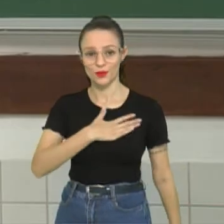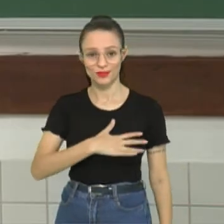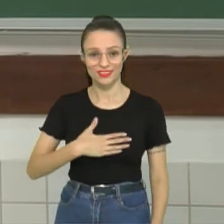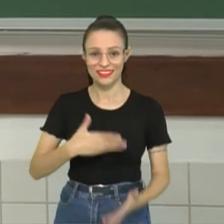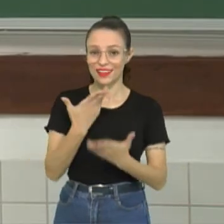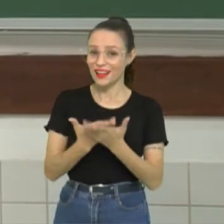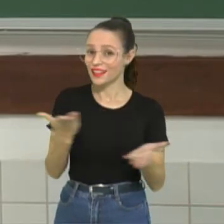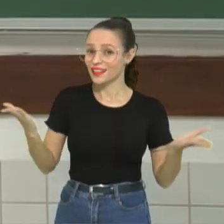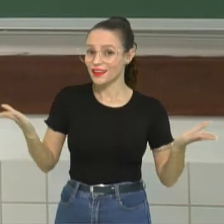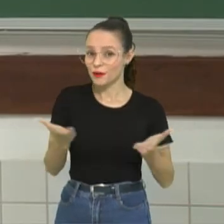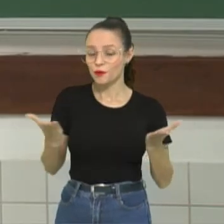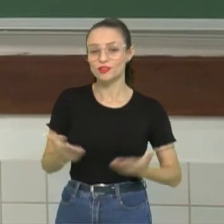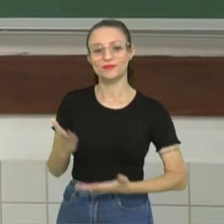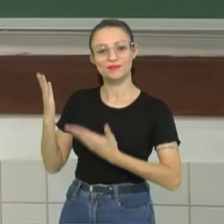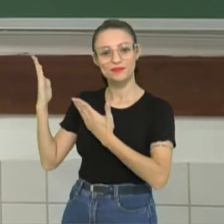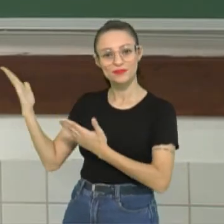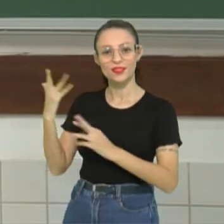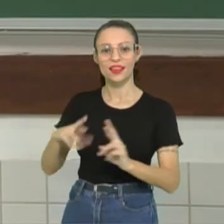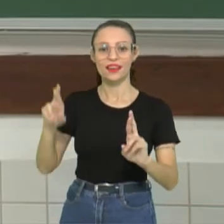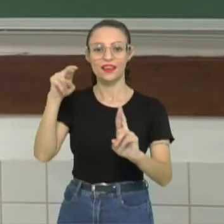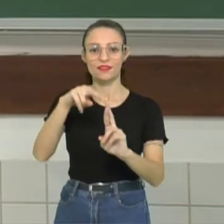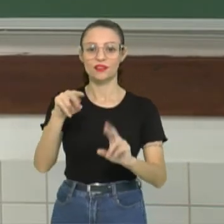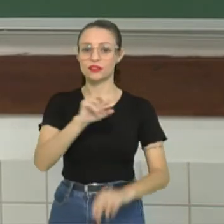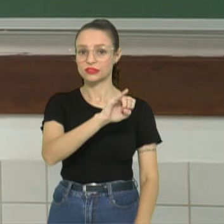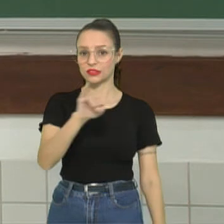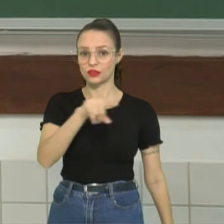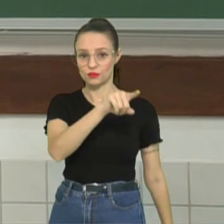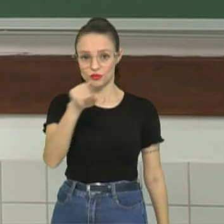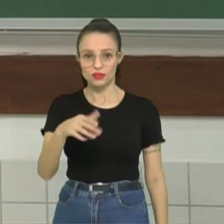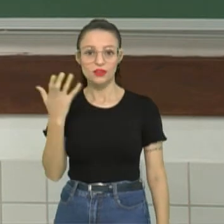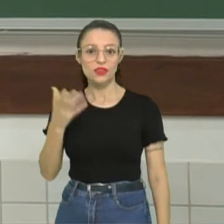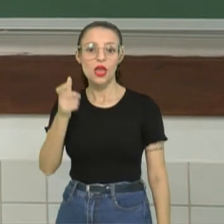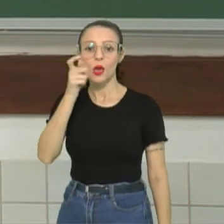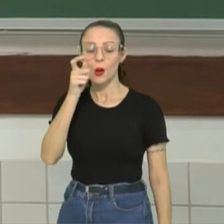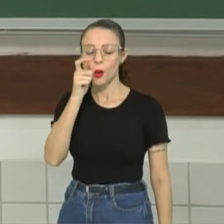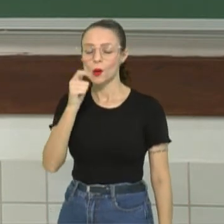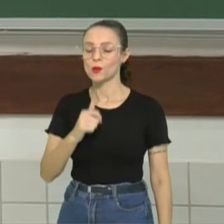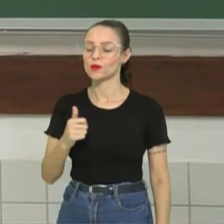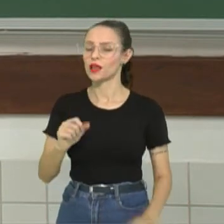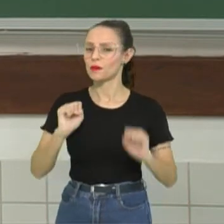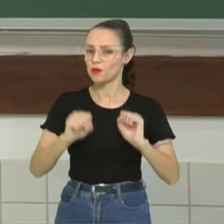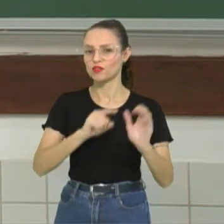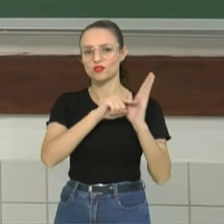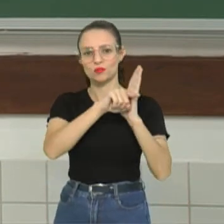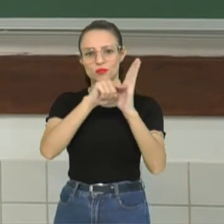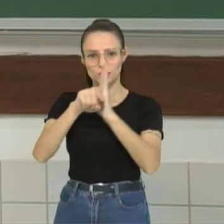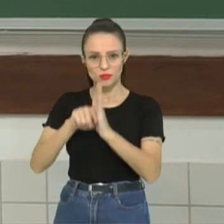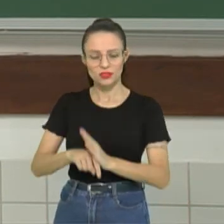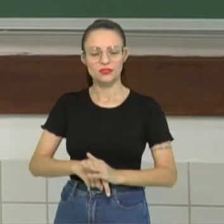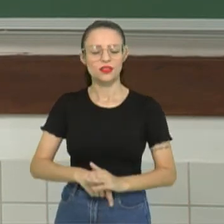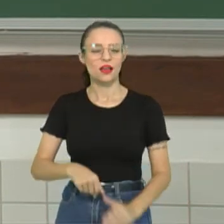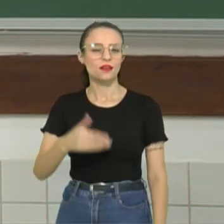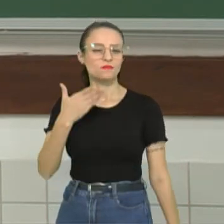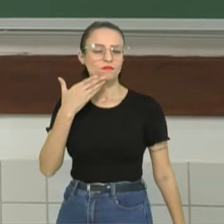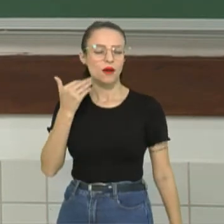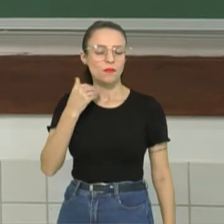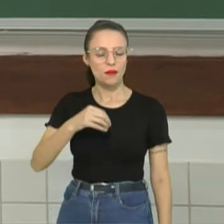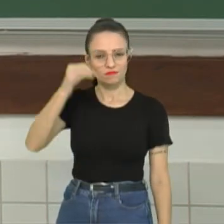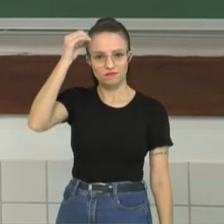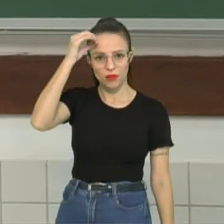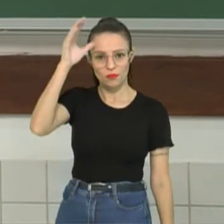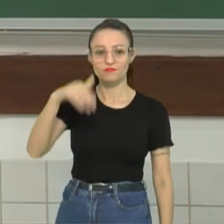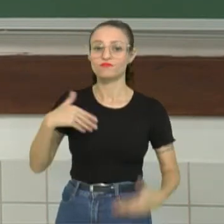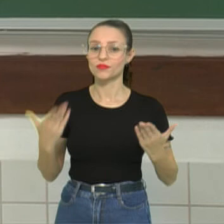da aula de hoje temos algumas referências Caso vocês queiram consultar em casa pesquisar se aprofundar um pouco mais no